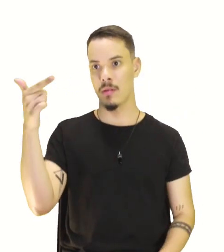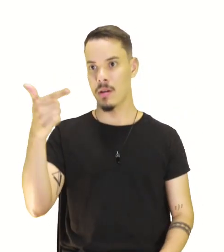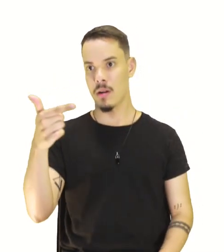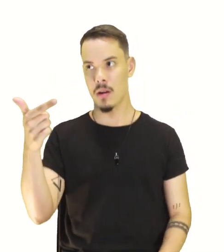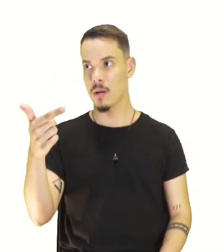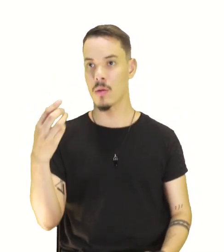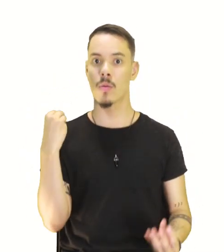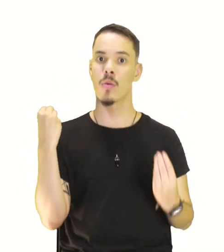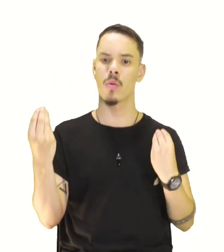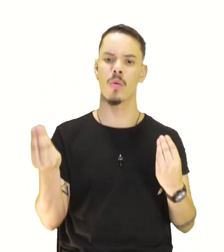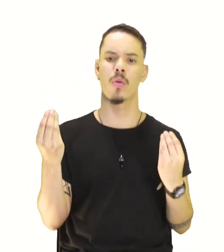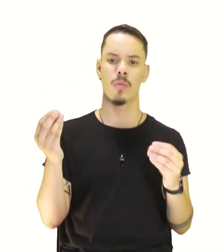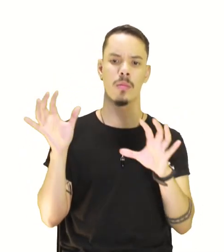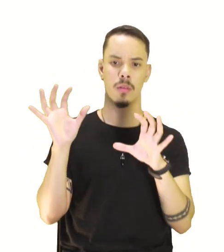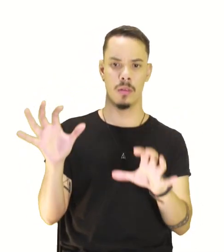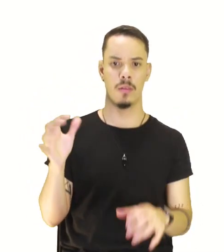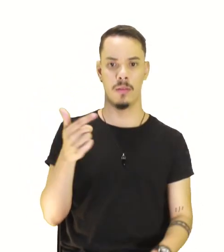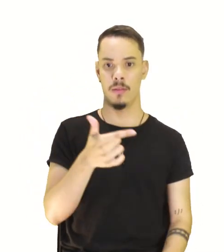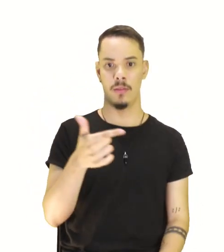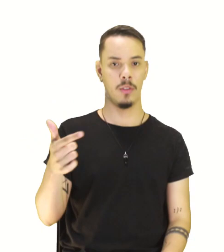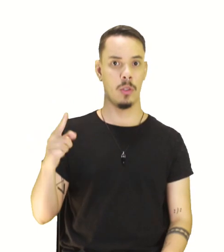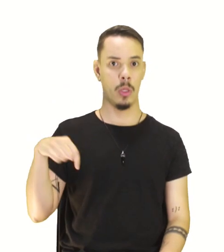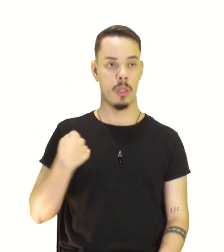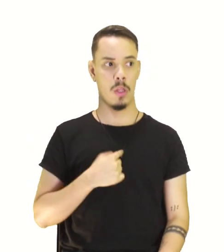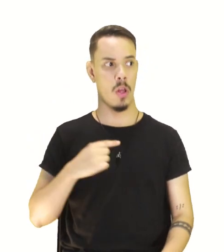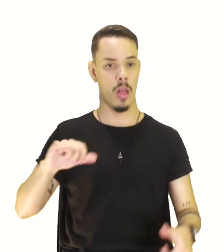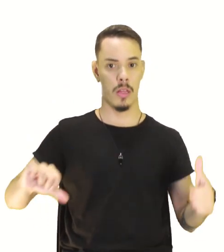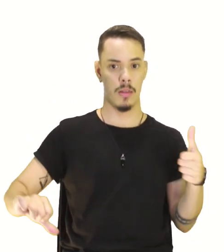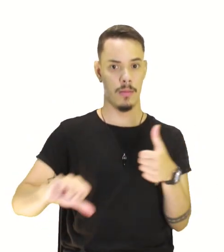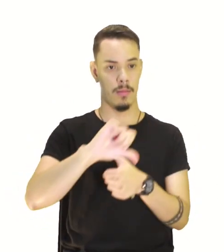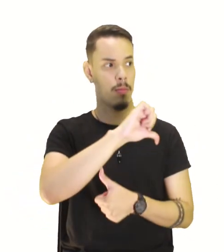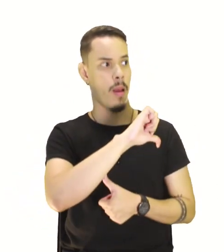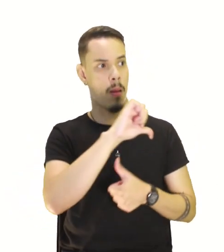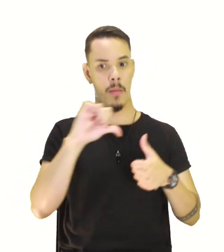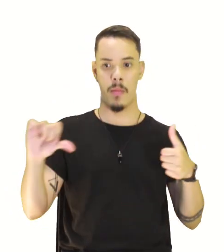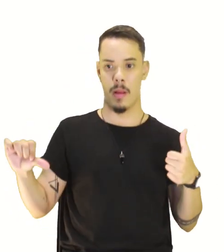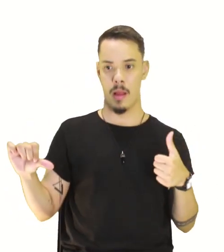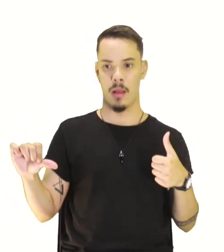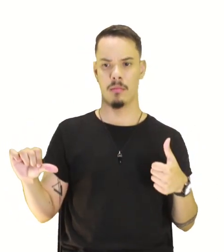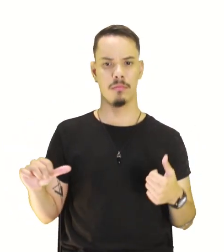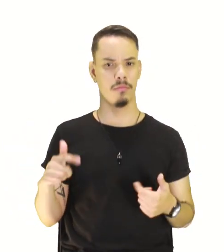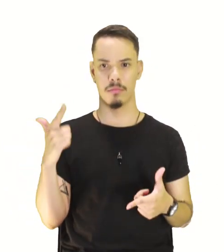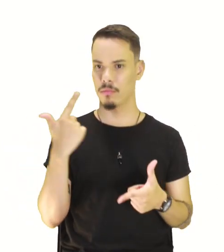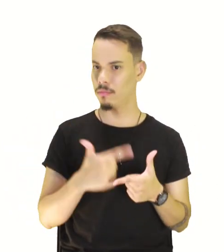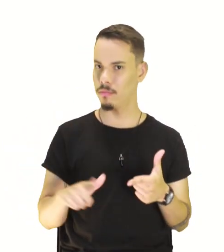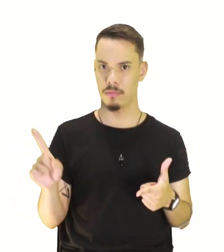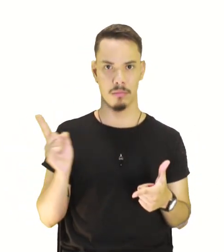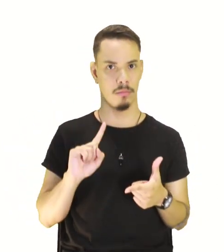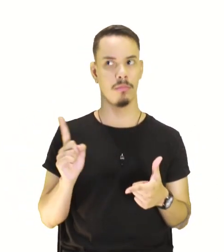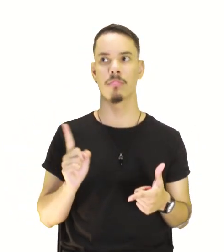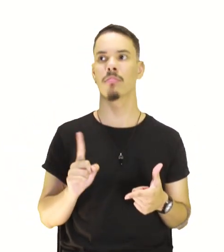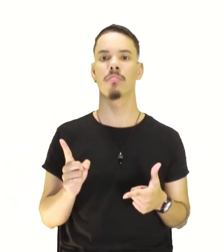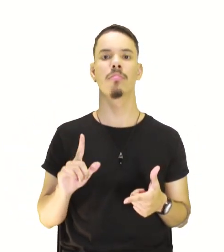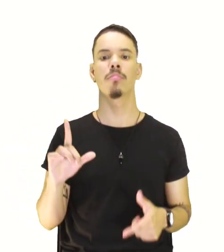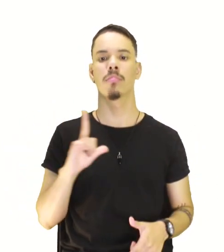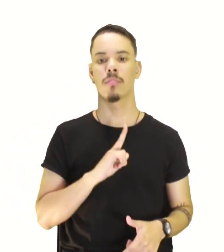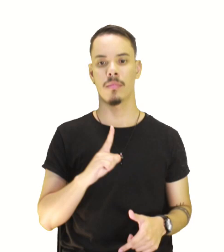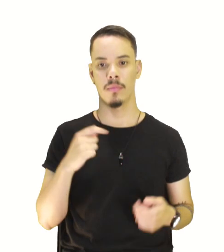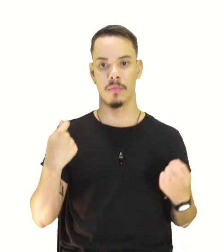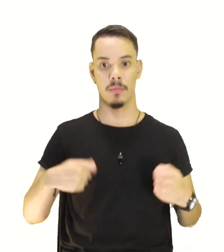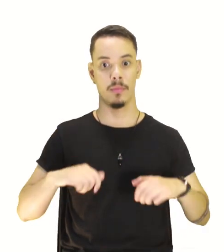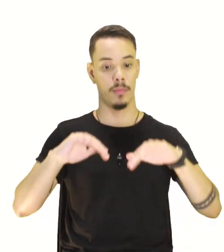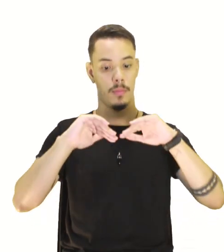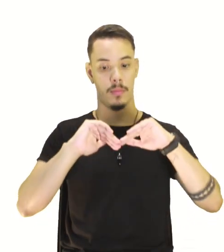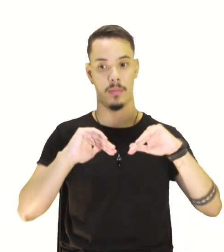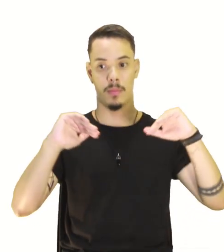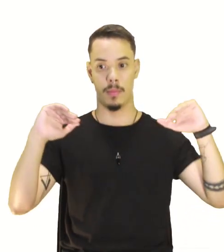caso, como o 22 está aqui, para não ter que mais trabalhar com o número negativo, a gente traz o 2 para o primeiro membro, desde que fiquem separados